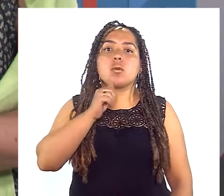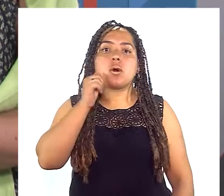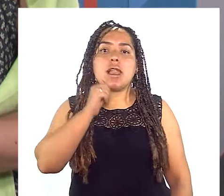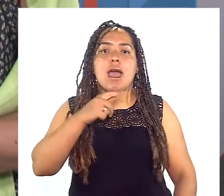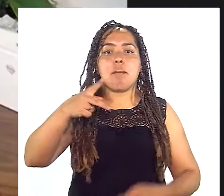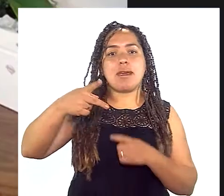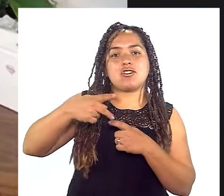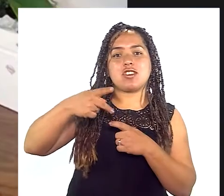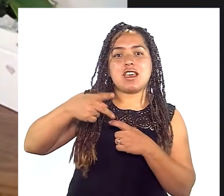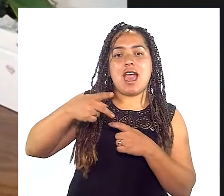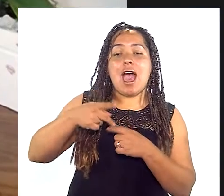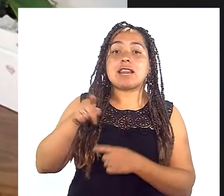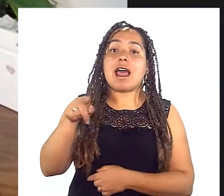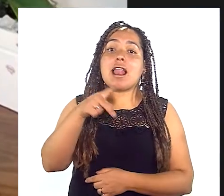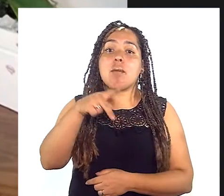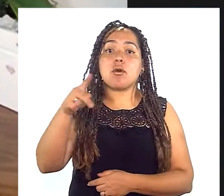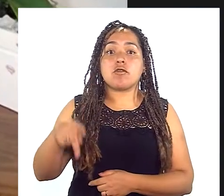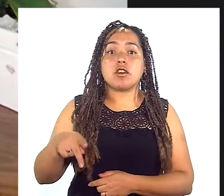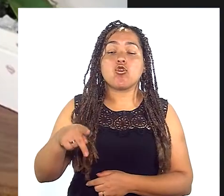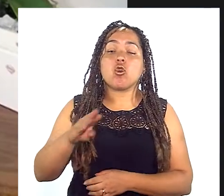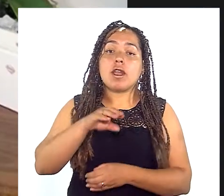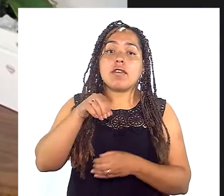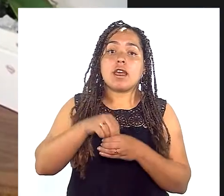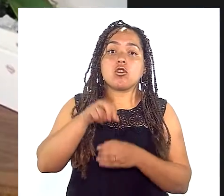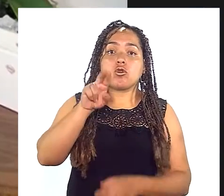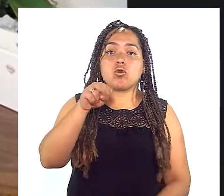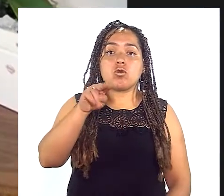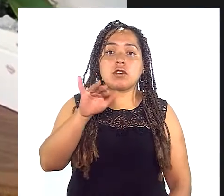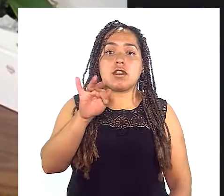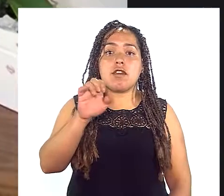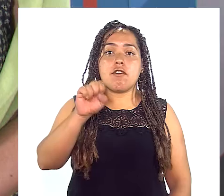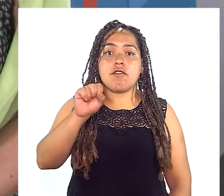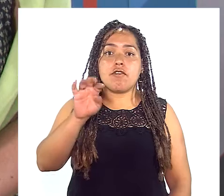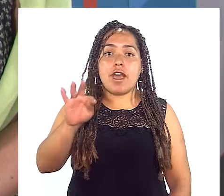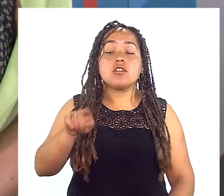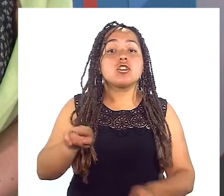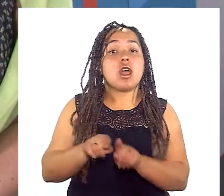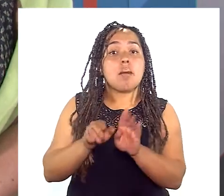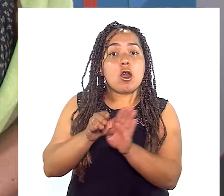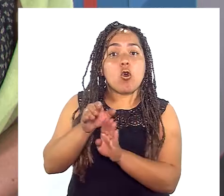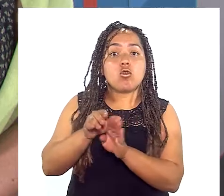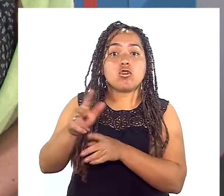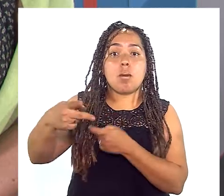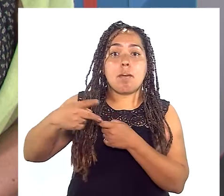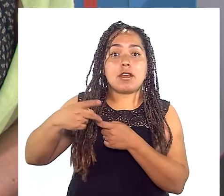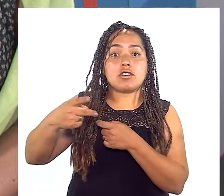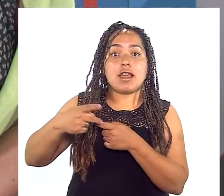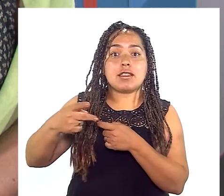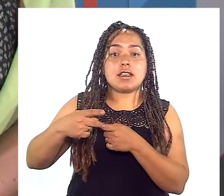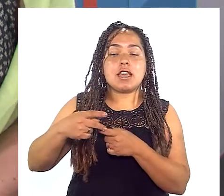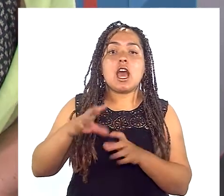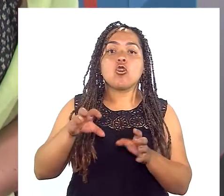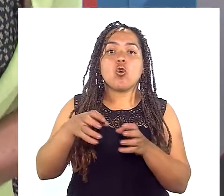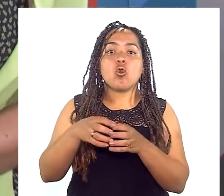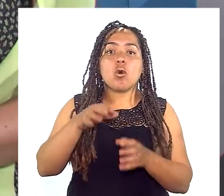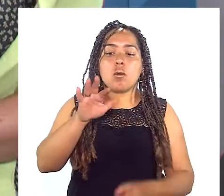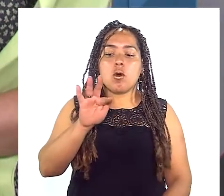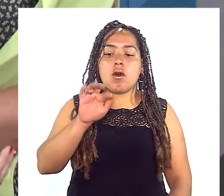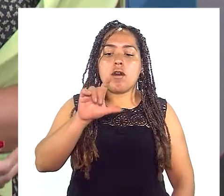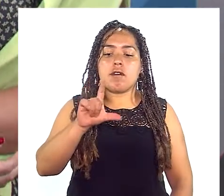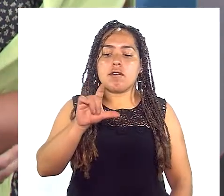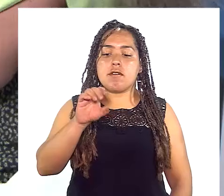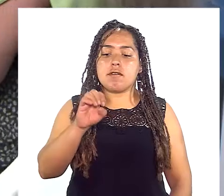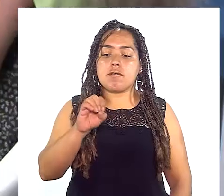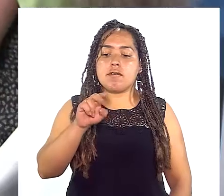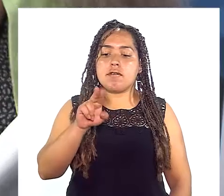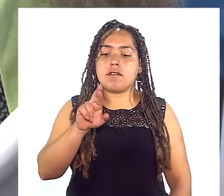reumatologista pediátrica Daniela Piotto, professora afiliada da Unifesp e consultora em pediatria do Grupo Fleury. Que prazer,